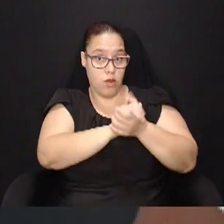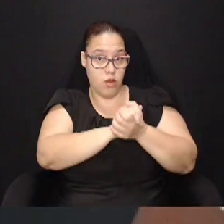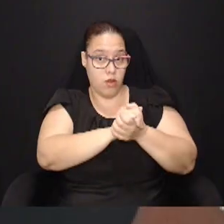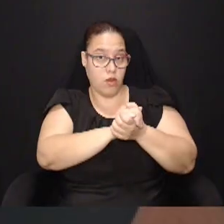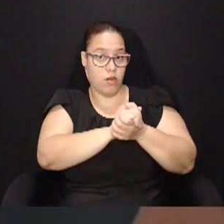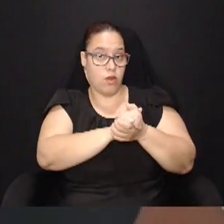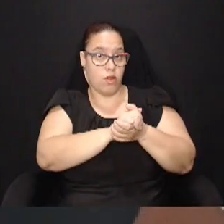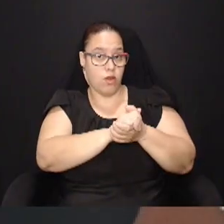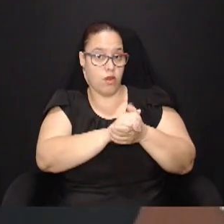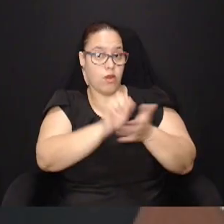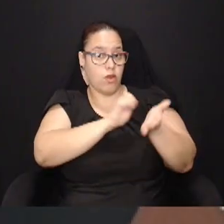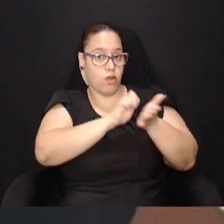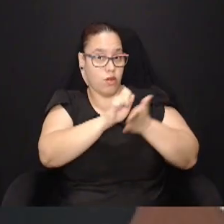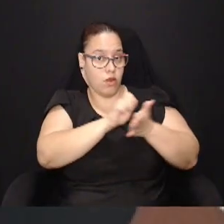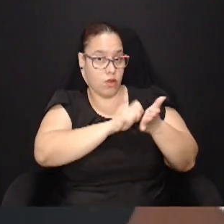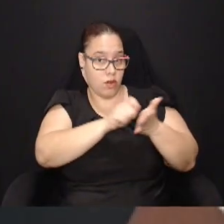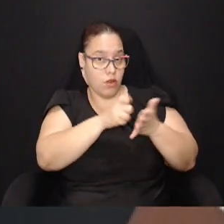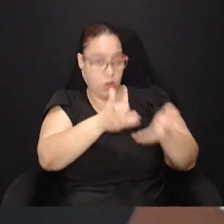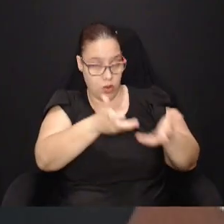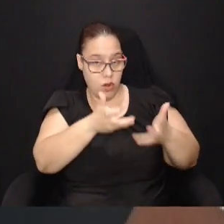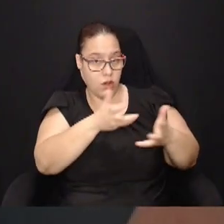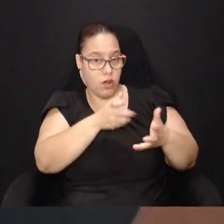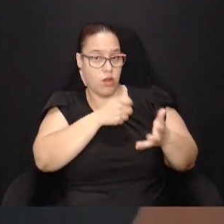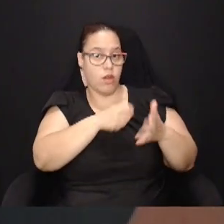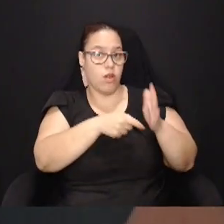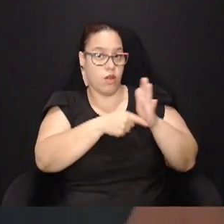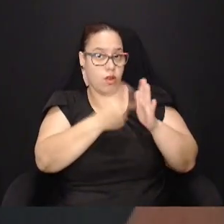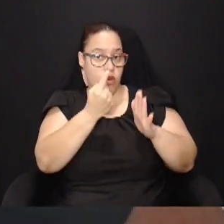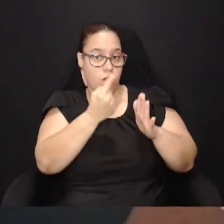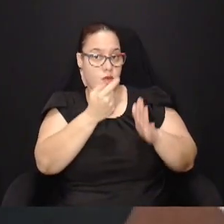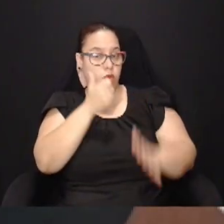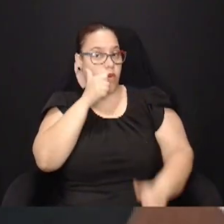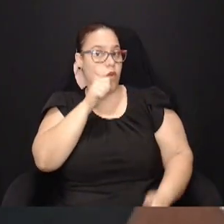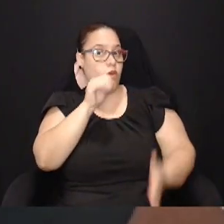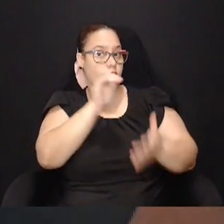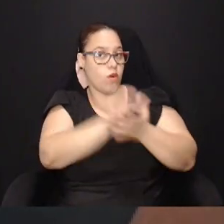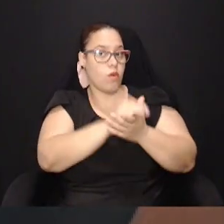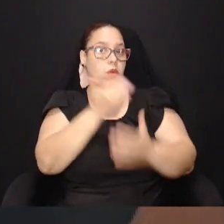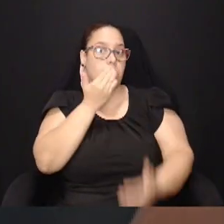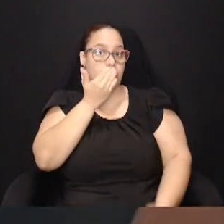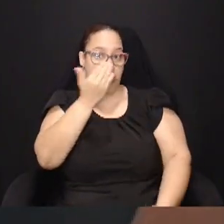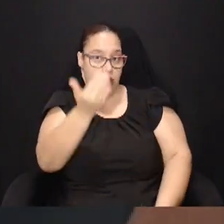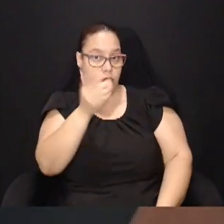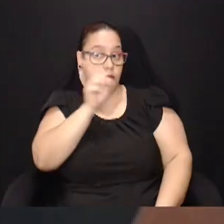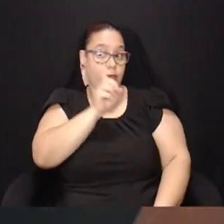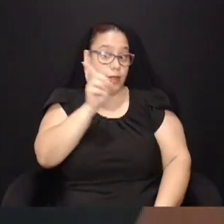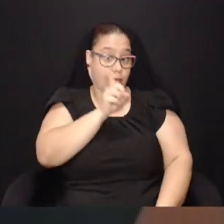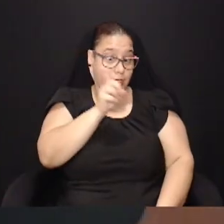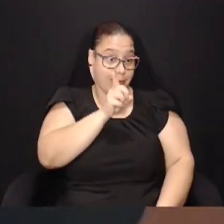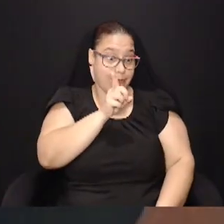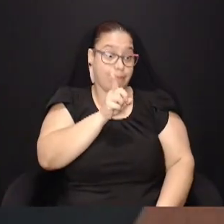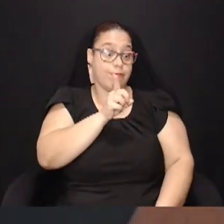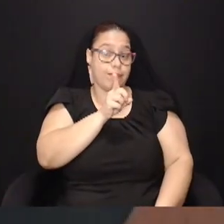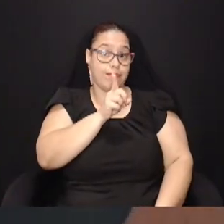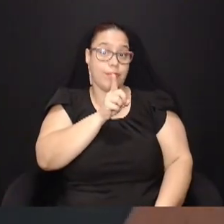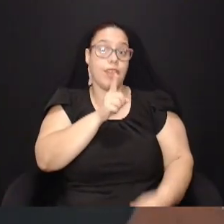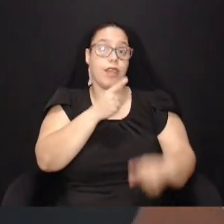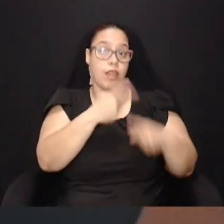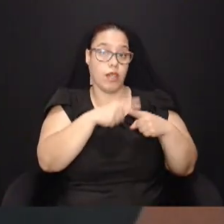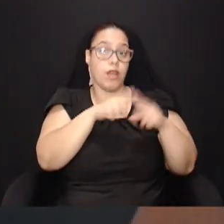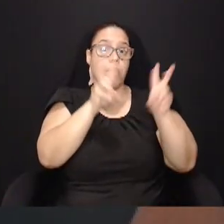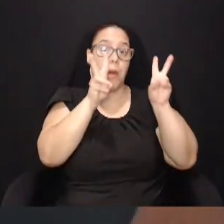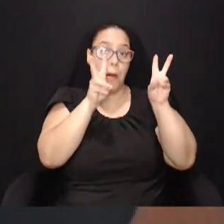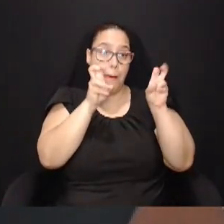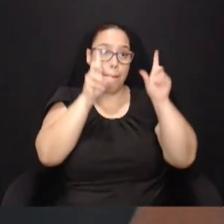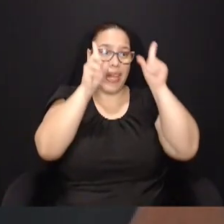escrever o livro. Primeiro eu falei com a esposa, pedi permissão para ela, porque é um tema muito delicado, como você